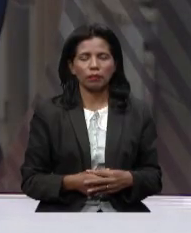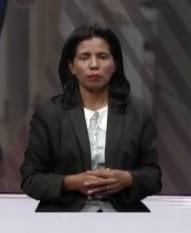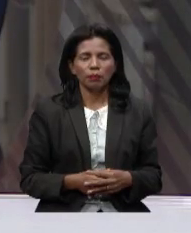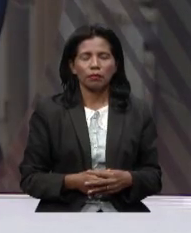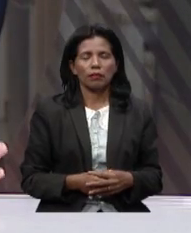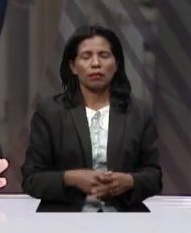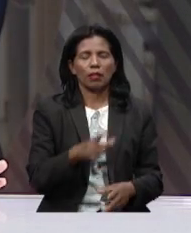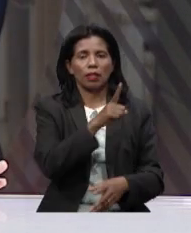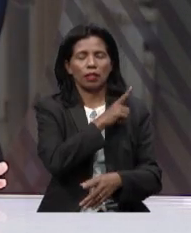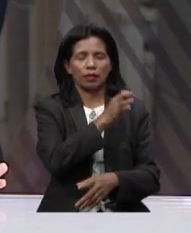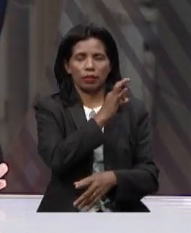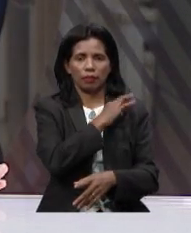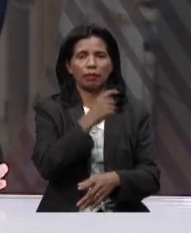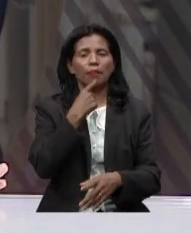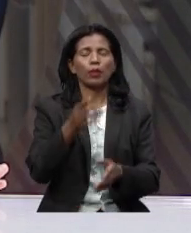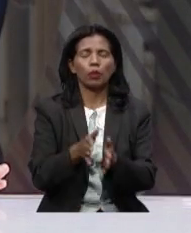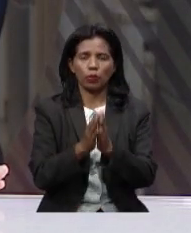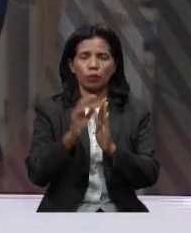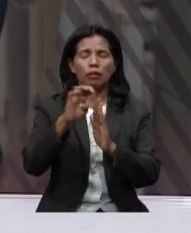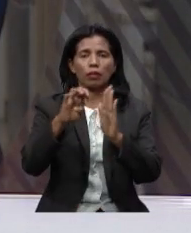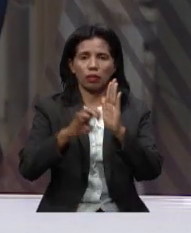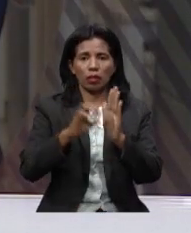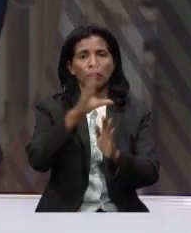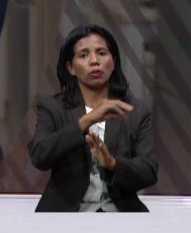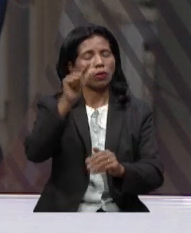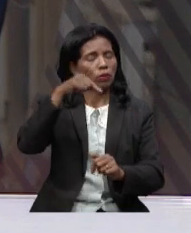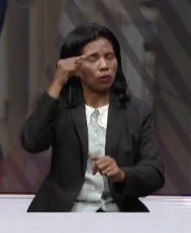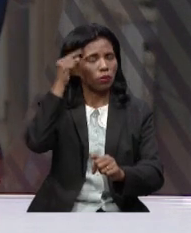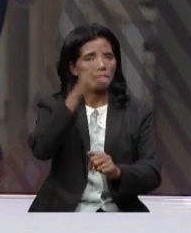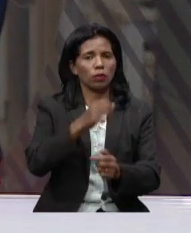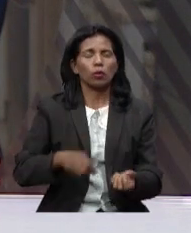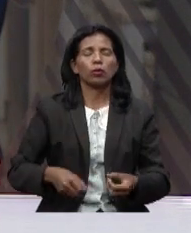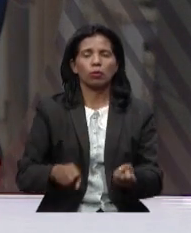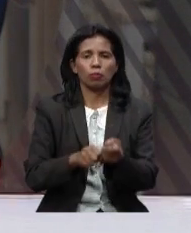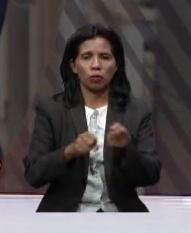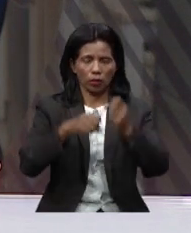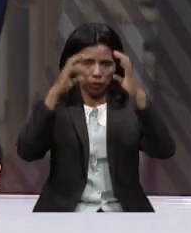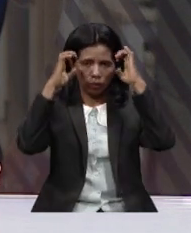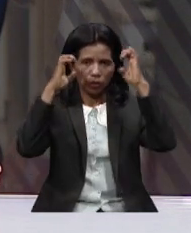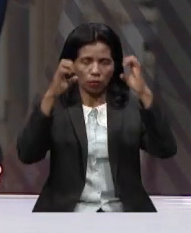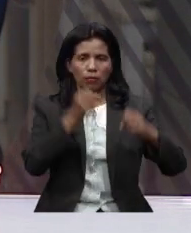Tenente General Falu Ratelai, khusus Estado do Governo, apoia a educação para militar.